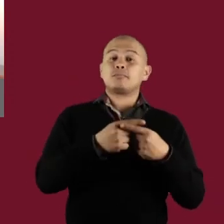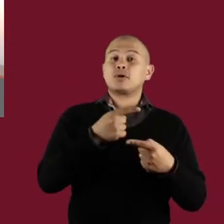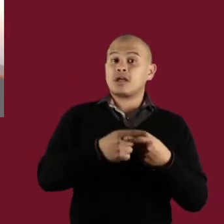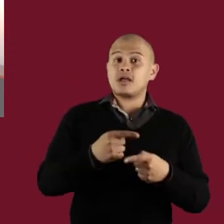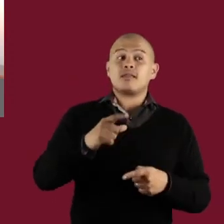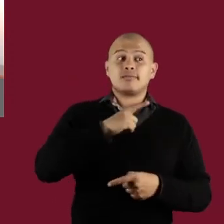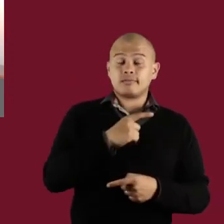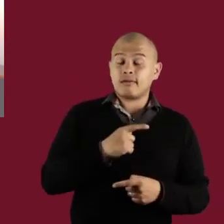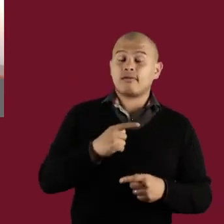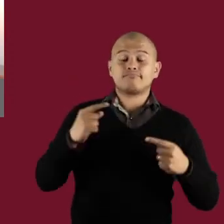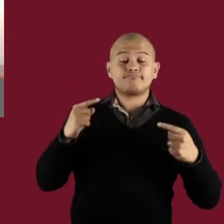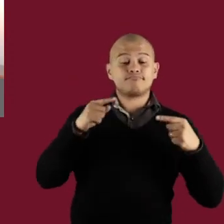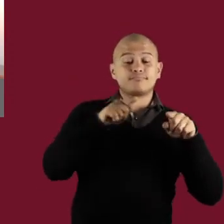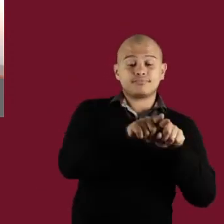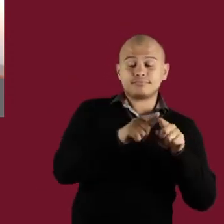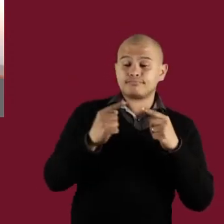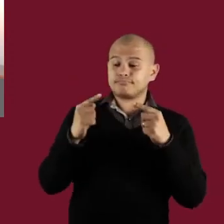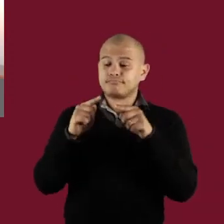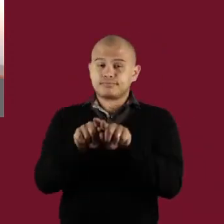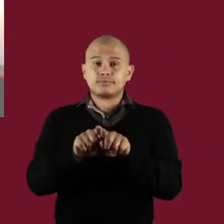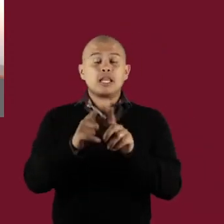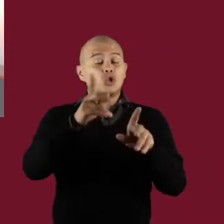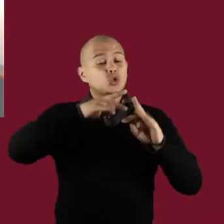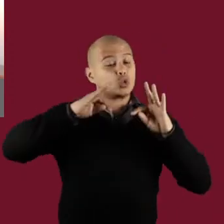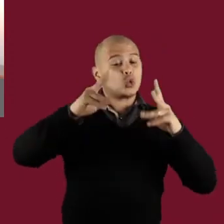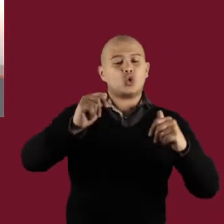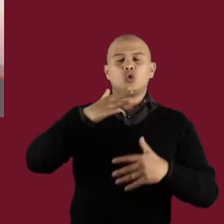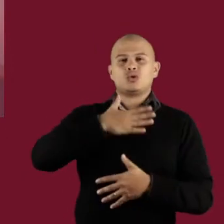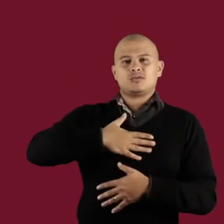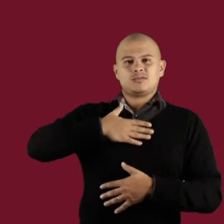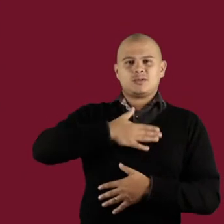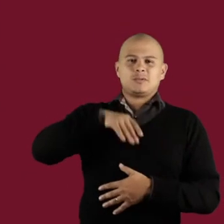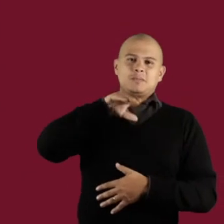também falam e gostam da língua portuguesa.